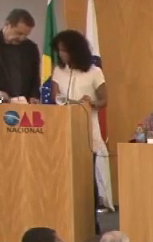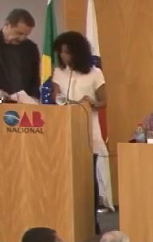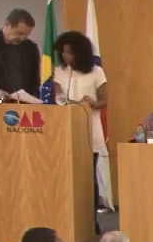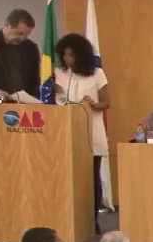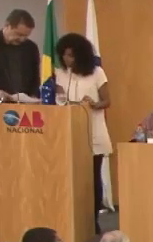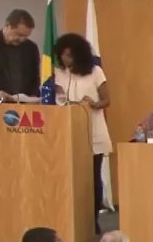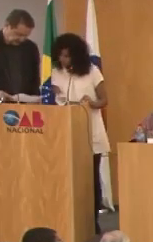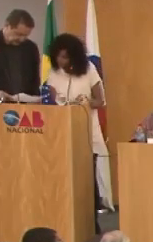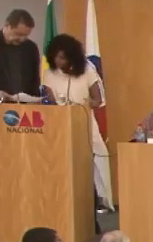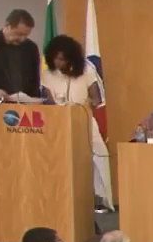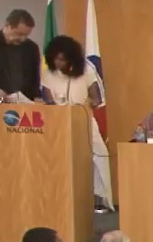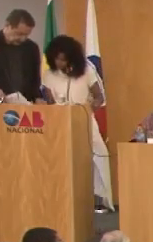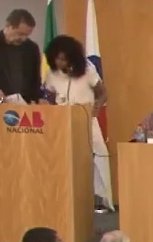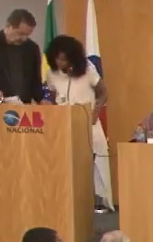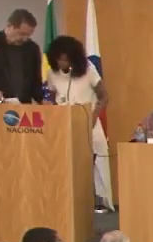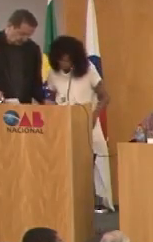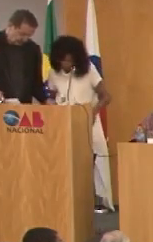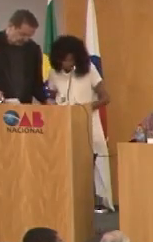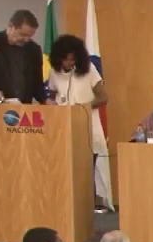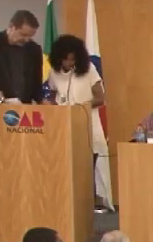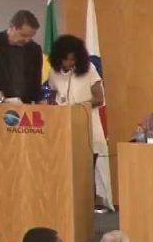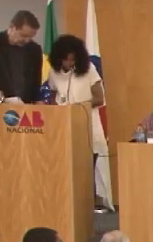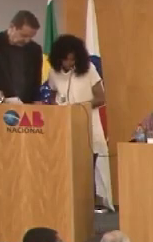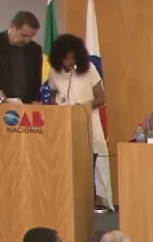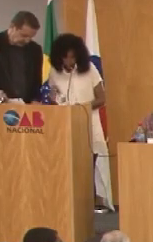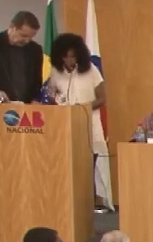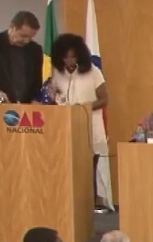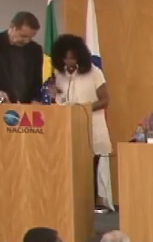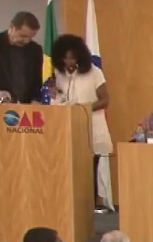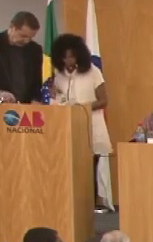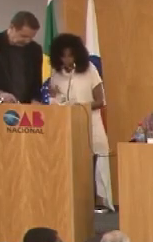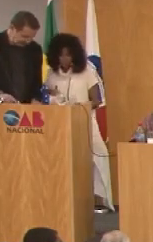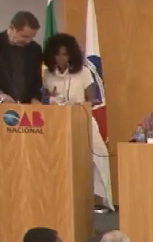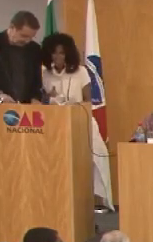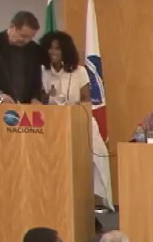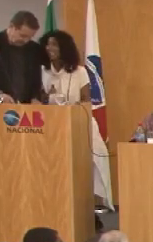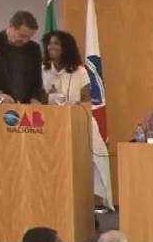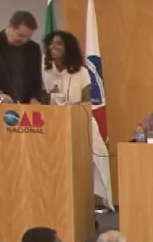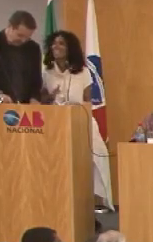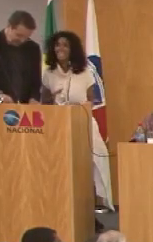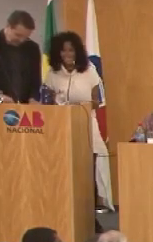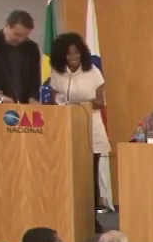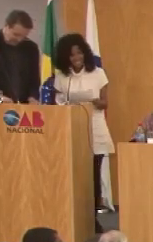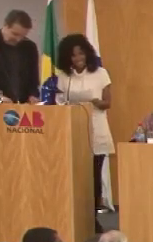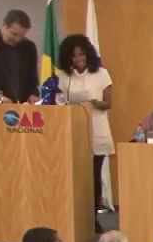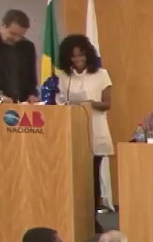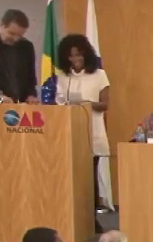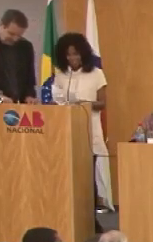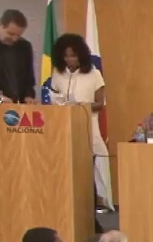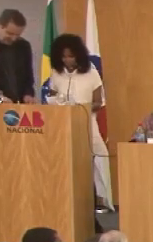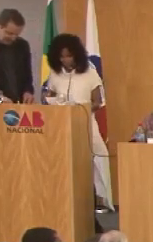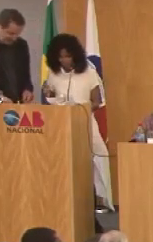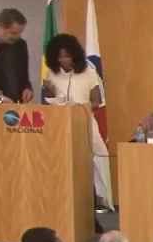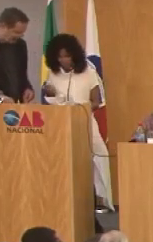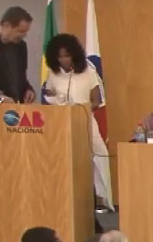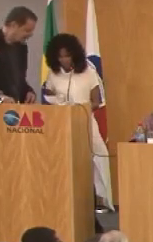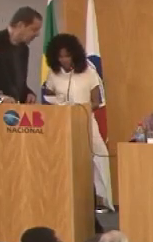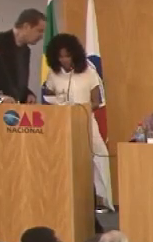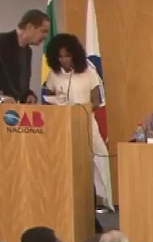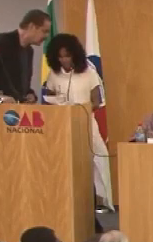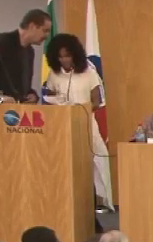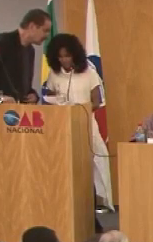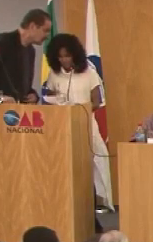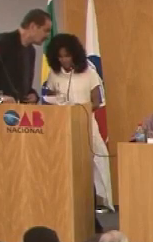escandalosamente hierarquizada, não se estabelece relações de cooperações ou a paciente construção de